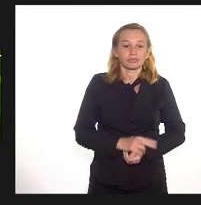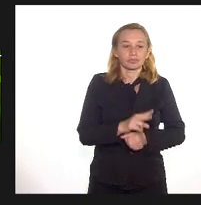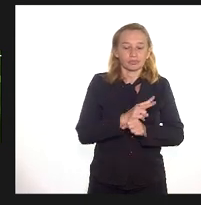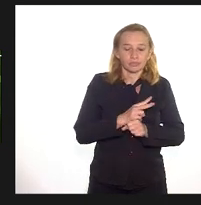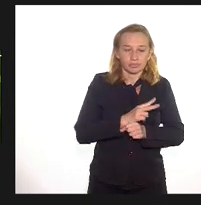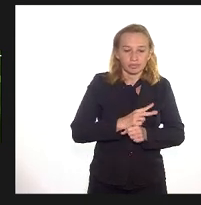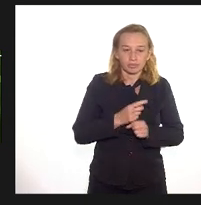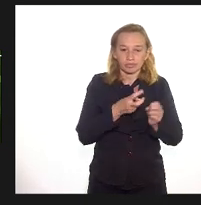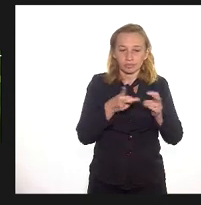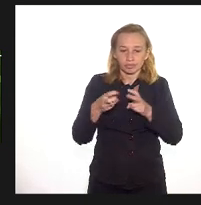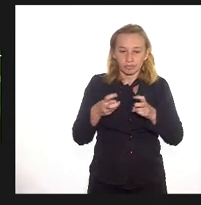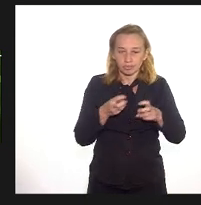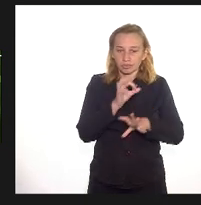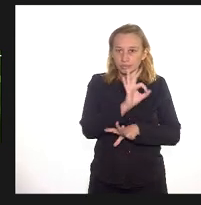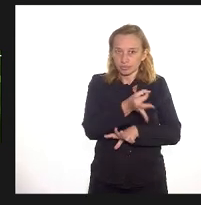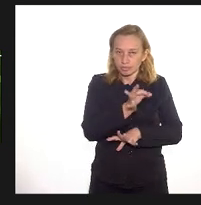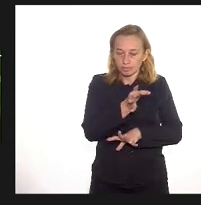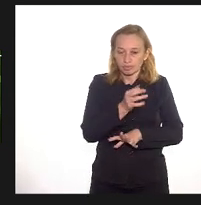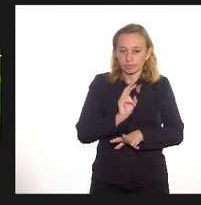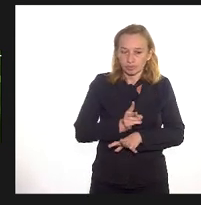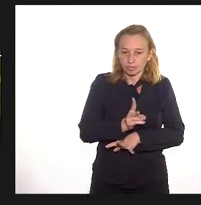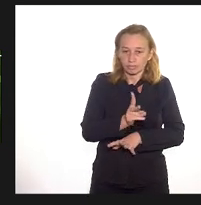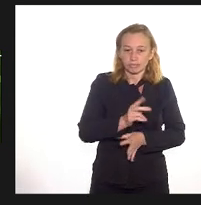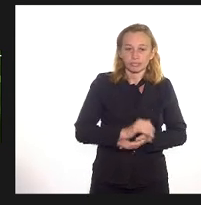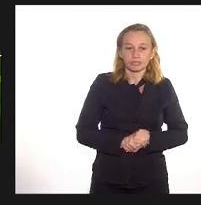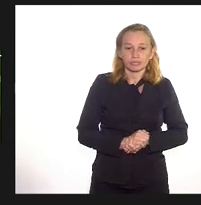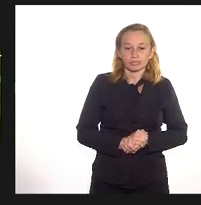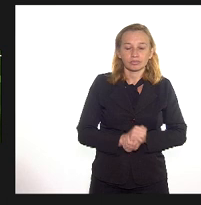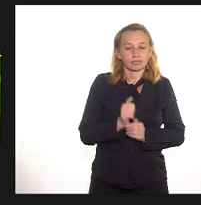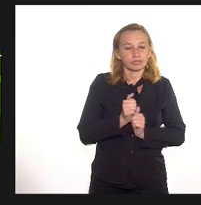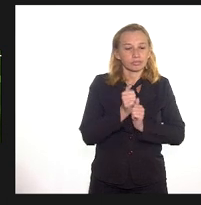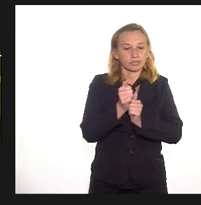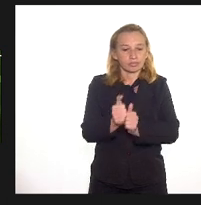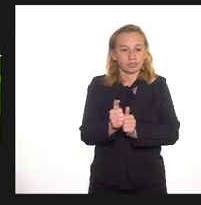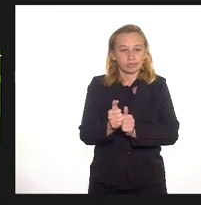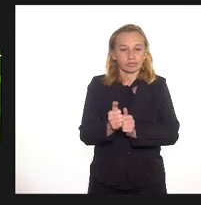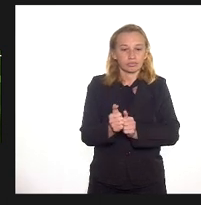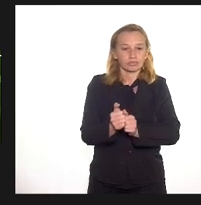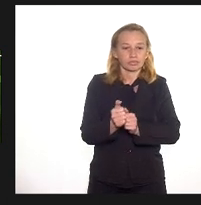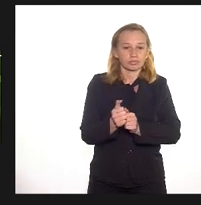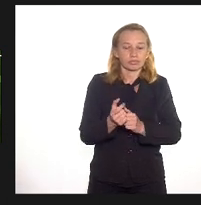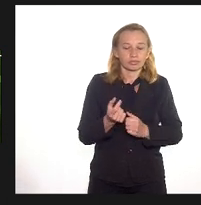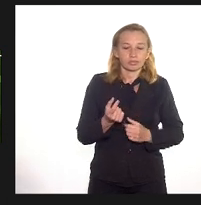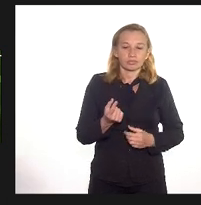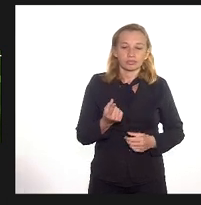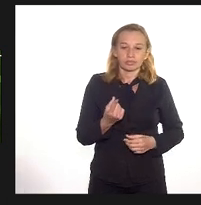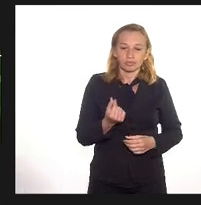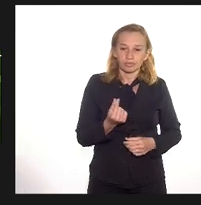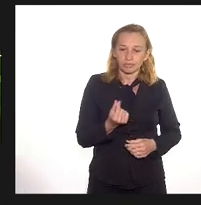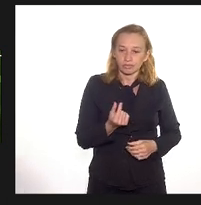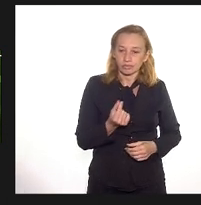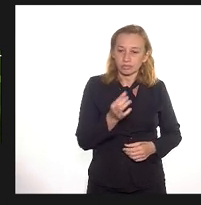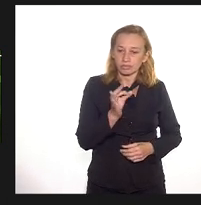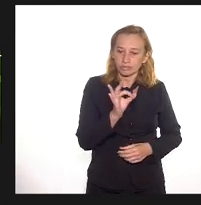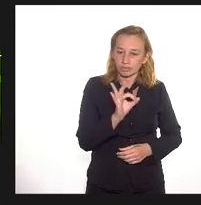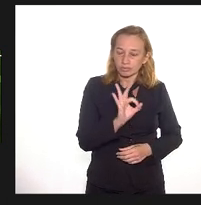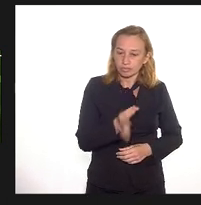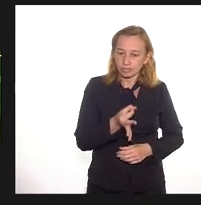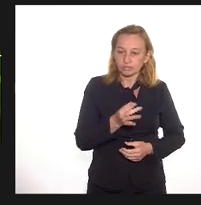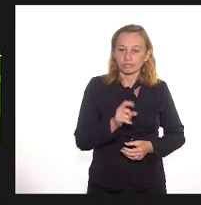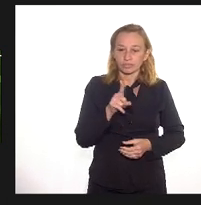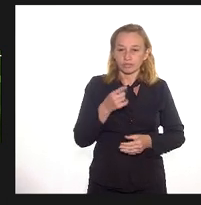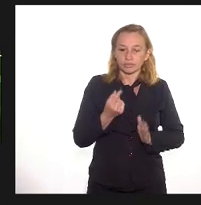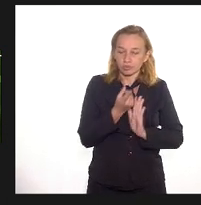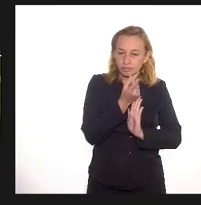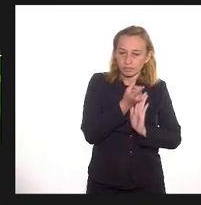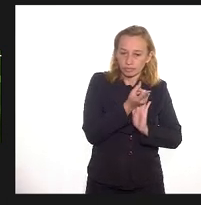procurado observar, evidentemente, sempre e acompanhar a receita bruta, de modo que esses investimentos